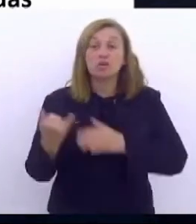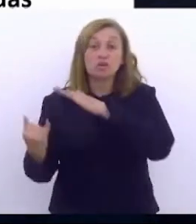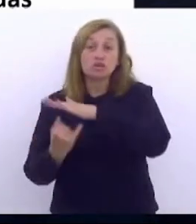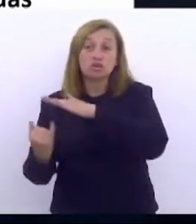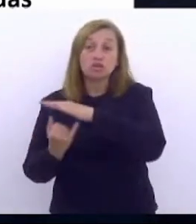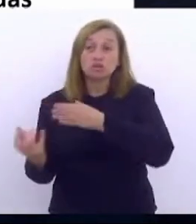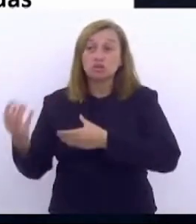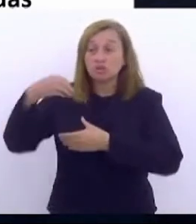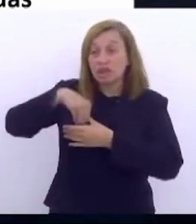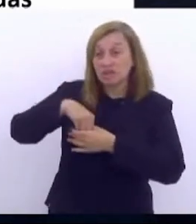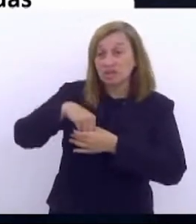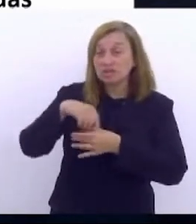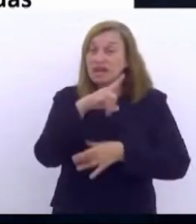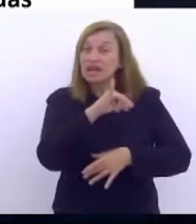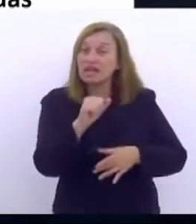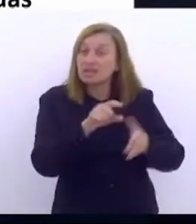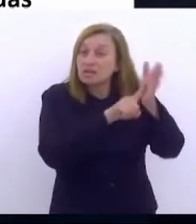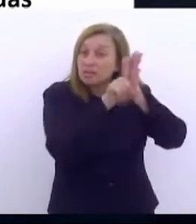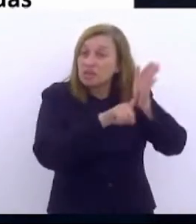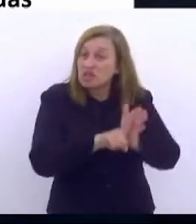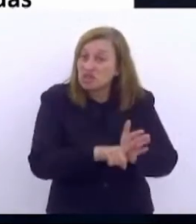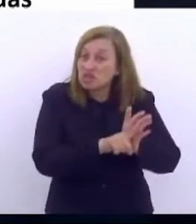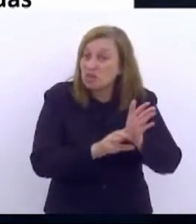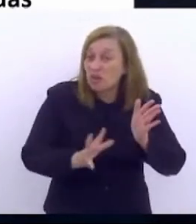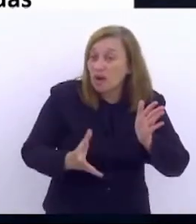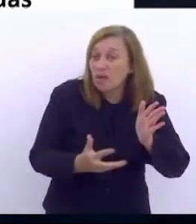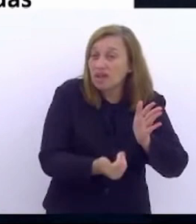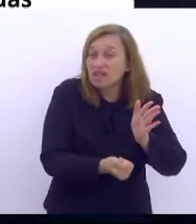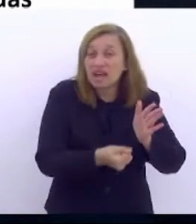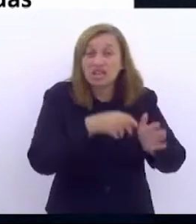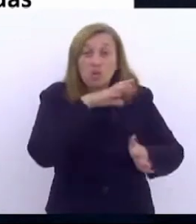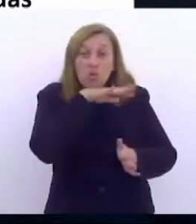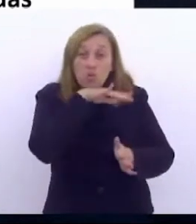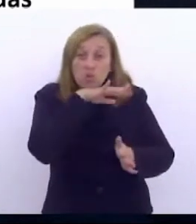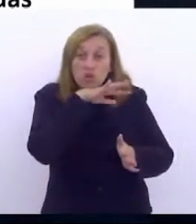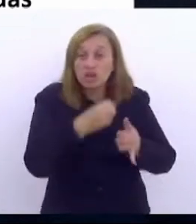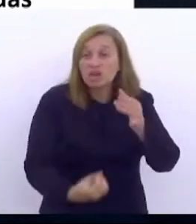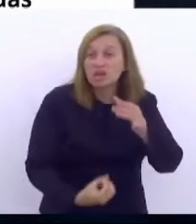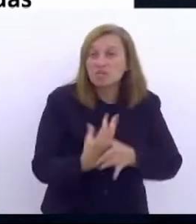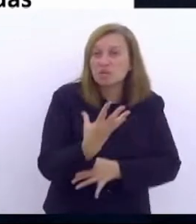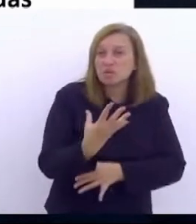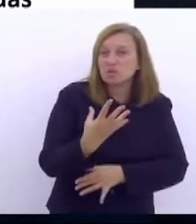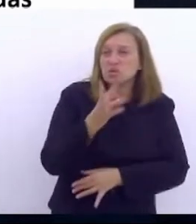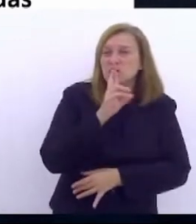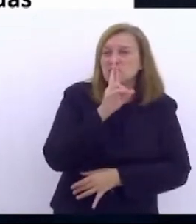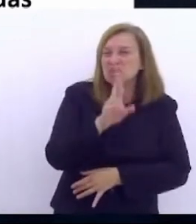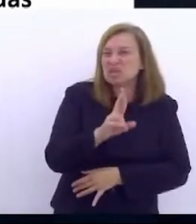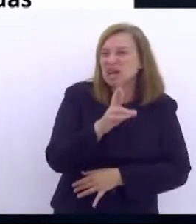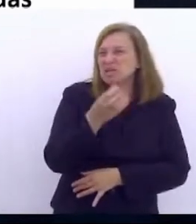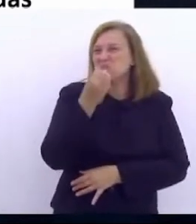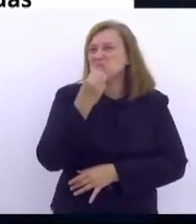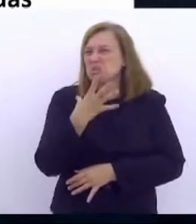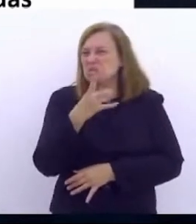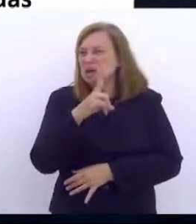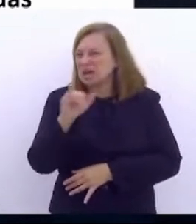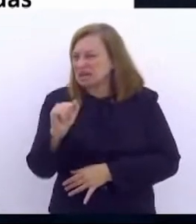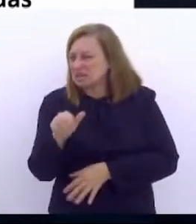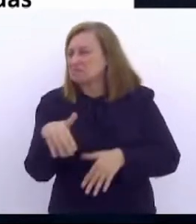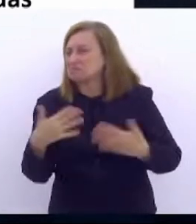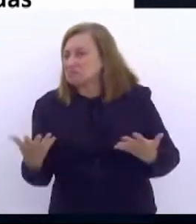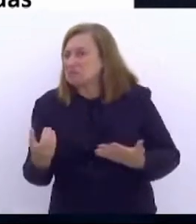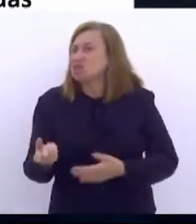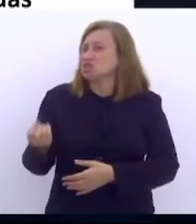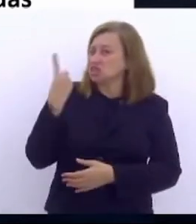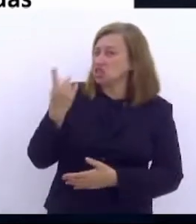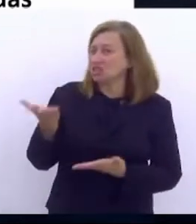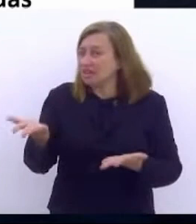saiu de dentro da clínica fazer pesquisas com uma qualidade tão baixa que produzem resultados tão convenientes para a clínica. É